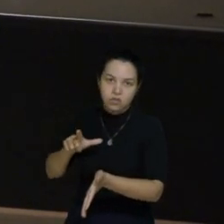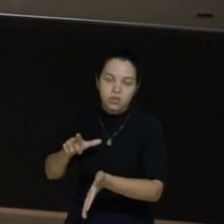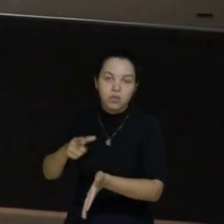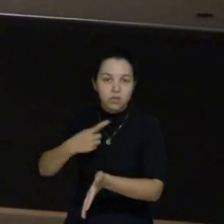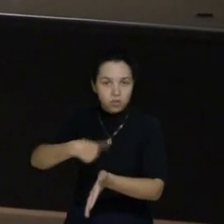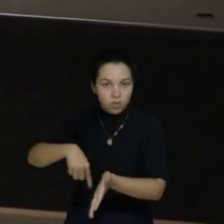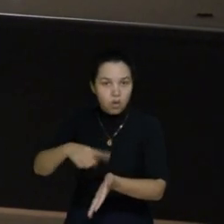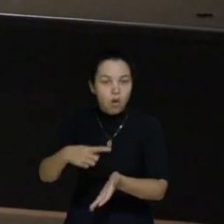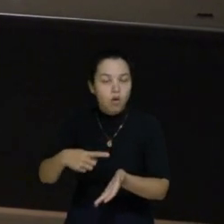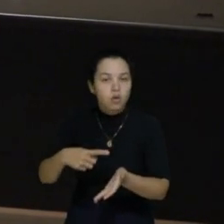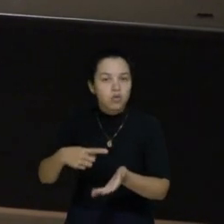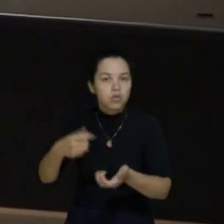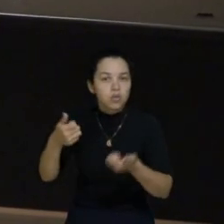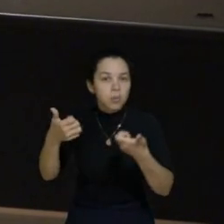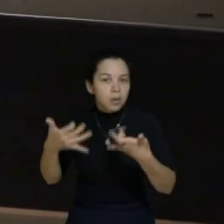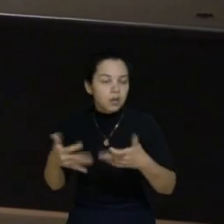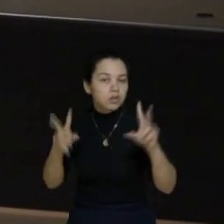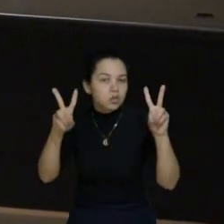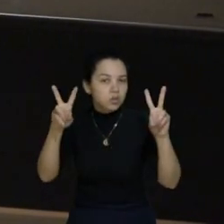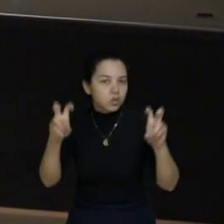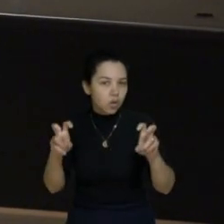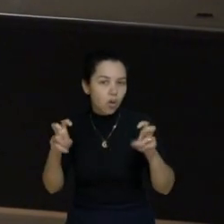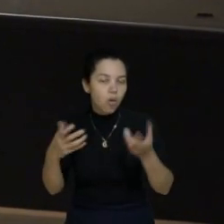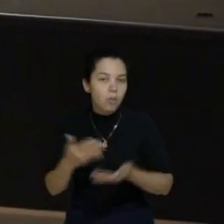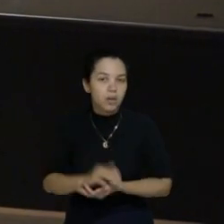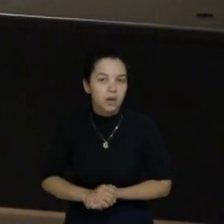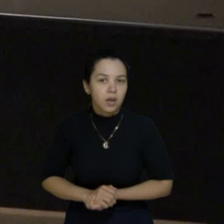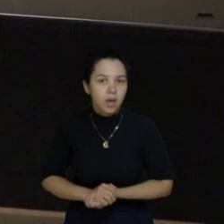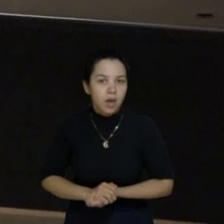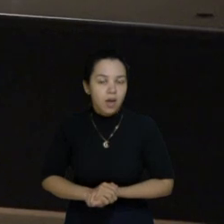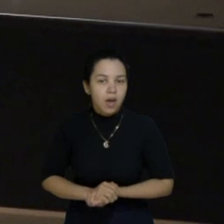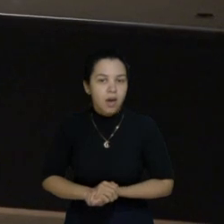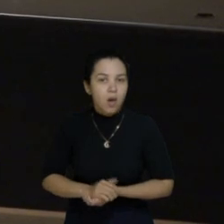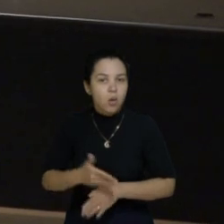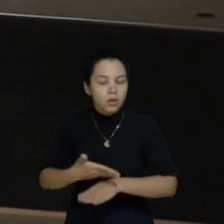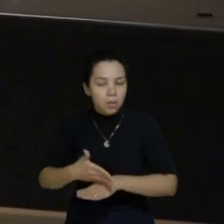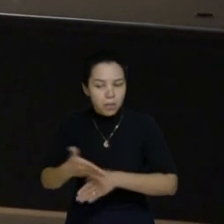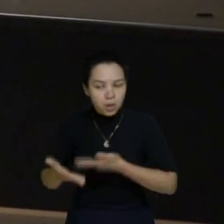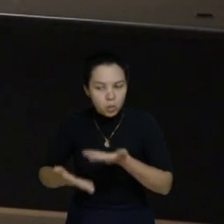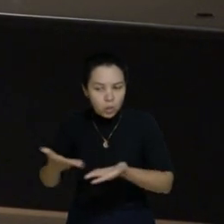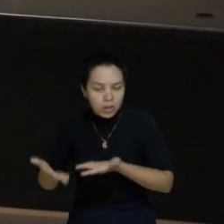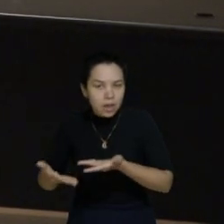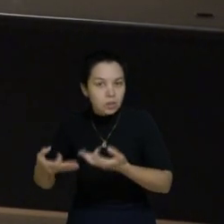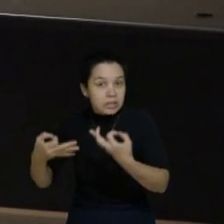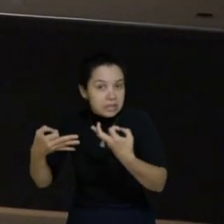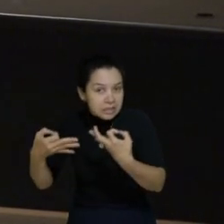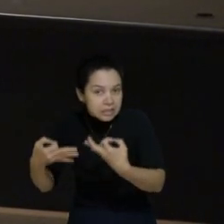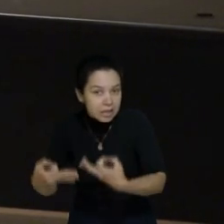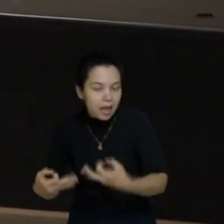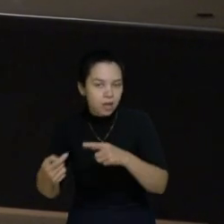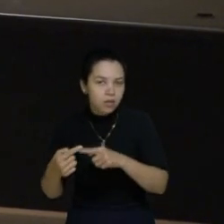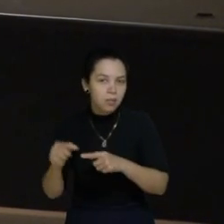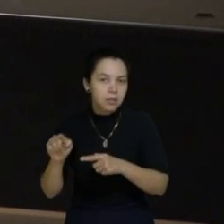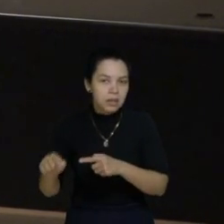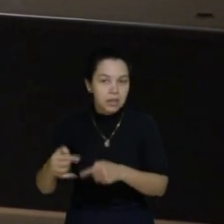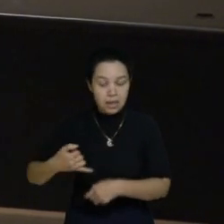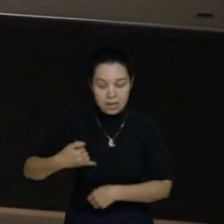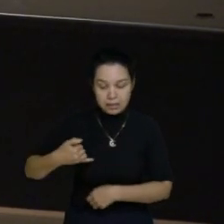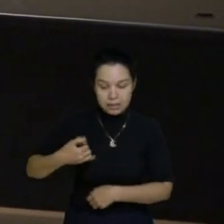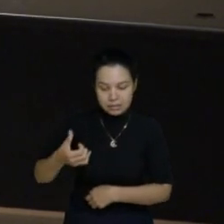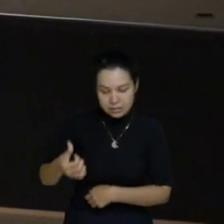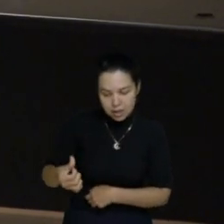gente fala de entrar com metodologia eh adequada entrar com intervenção lá com 6 7 anos de